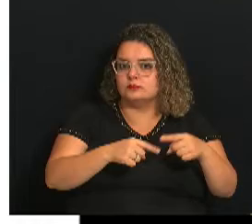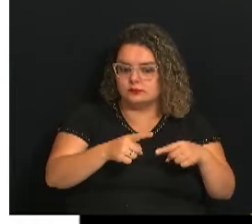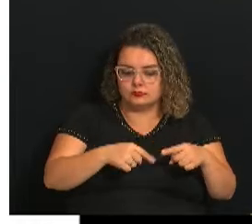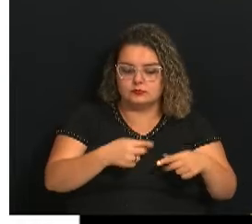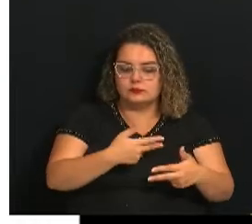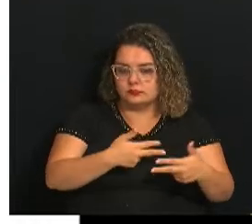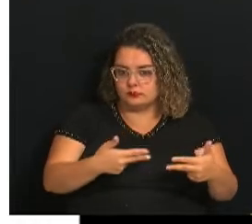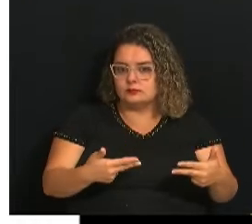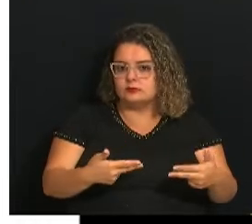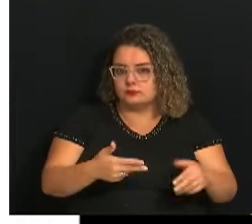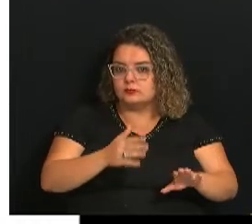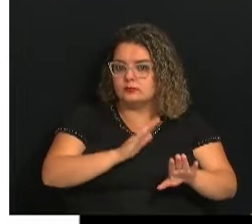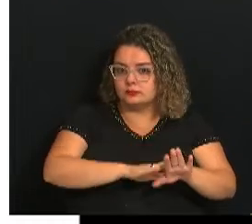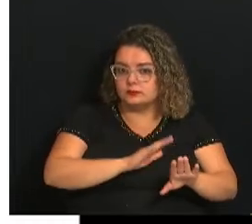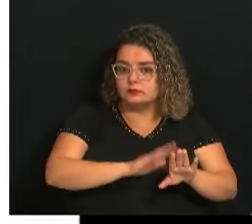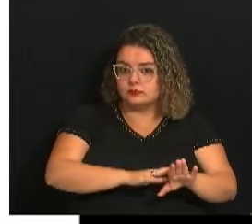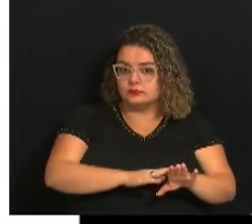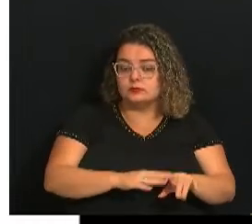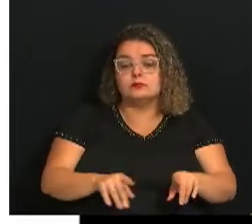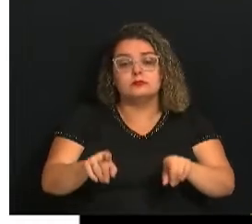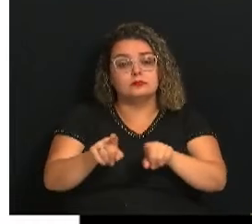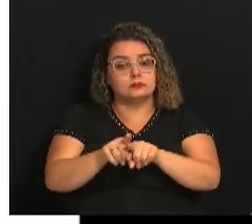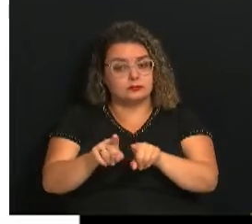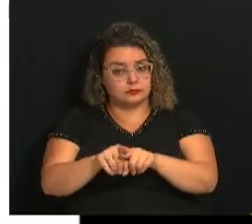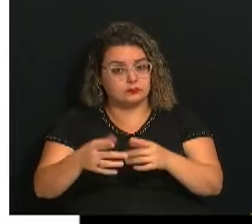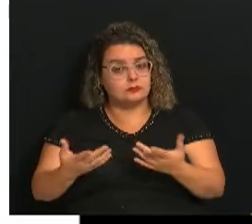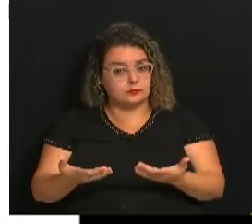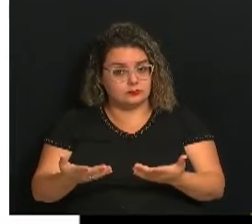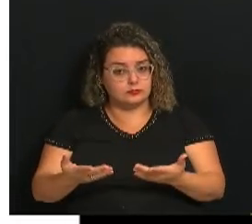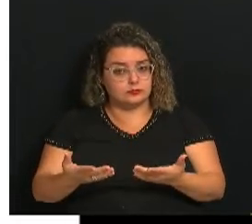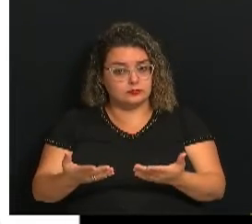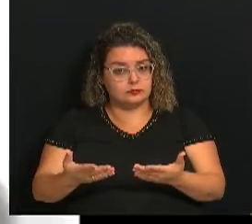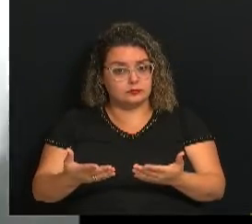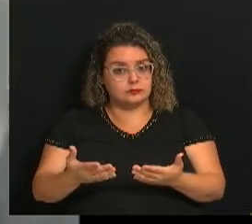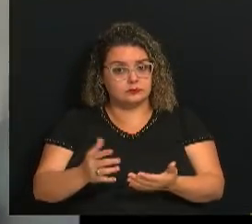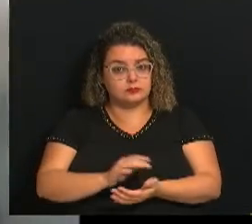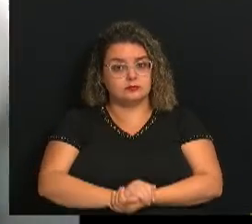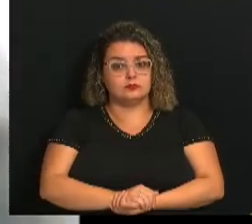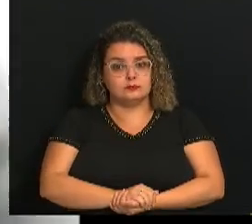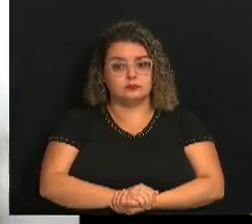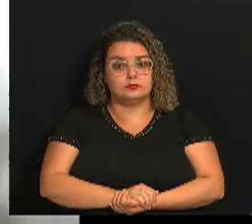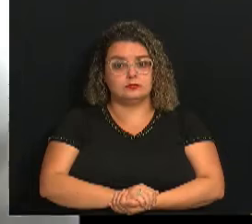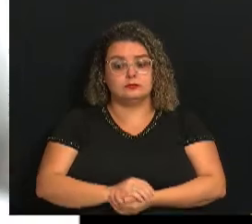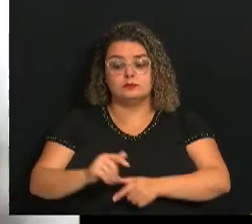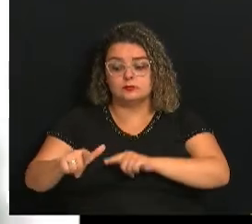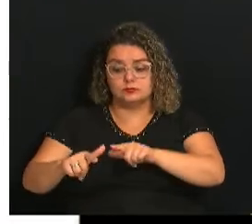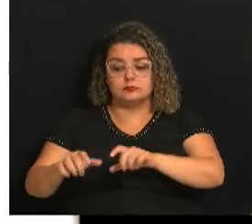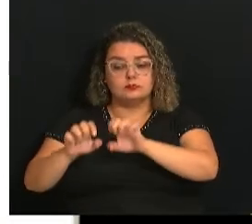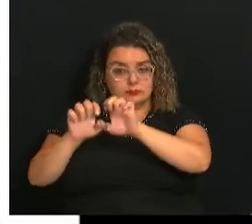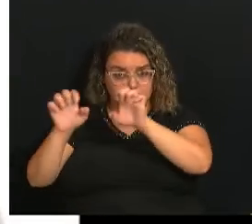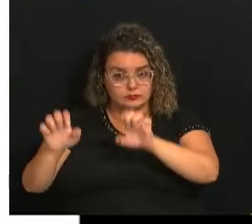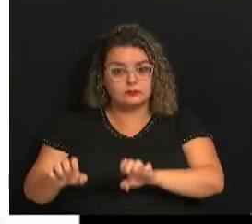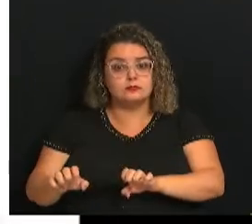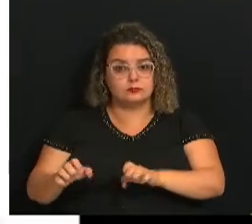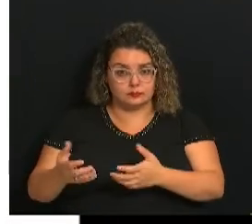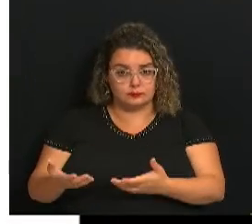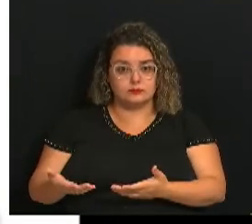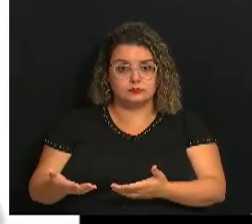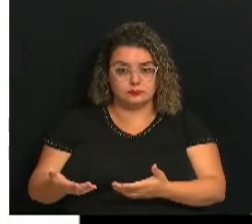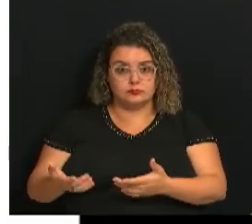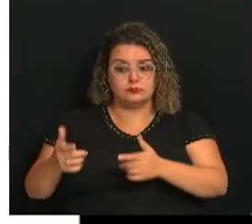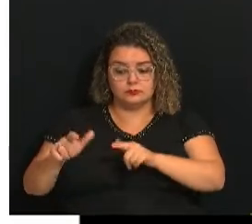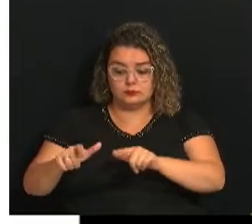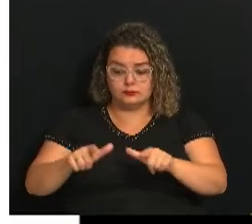para a atuação, como a condições de trabalho estruturais mesmo, se existem ambientes